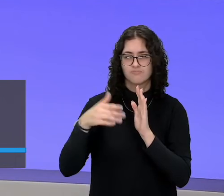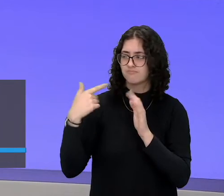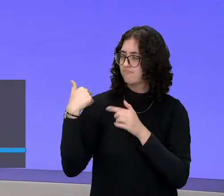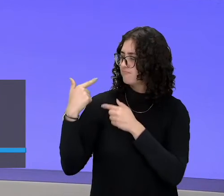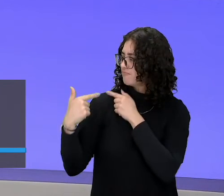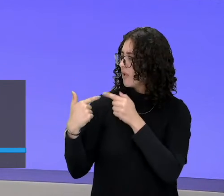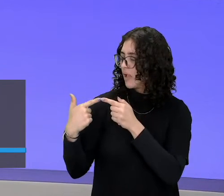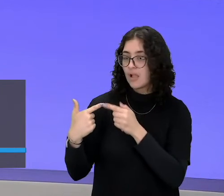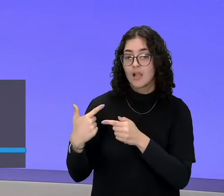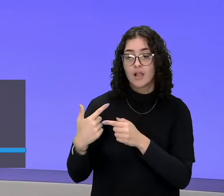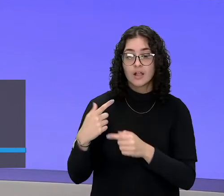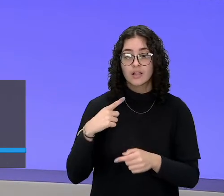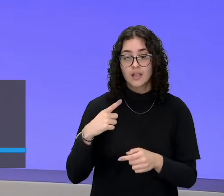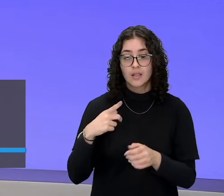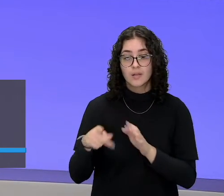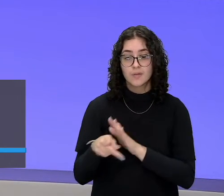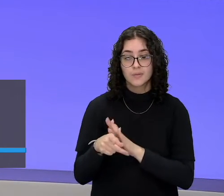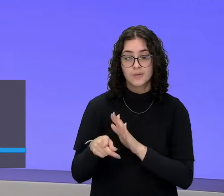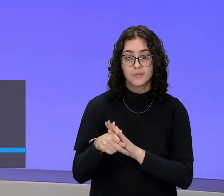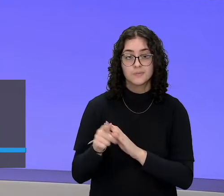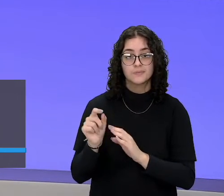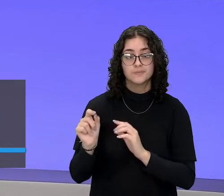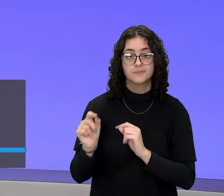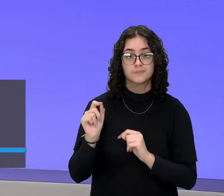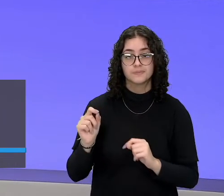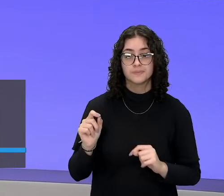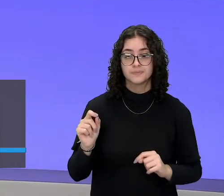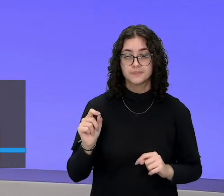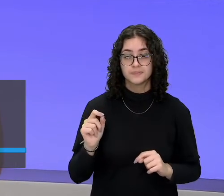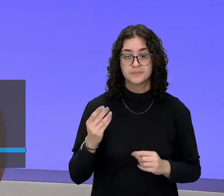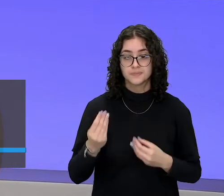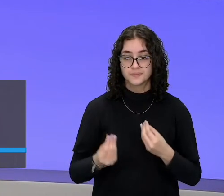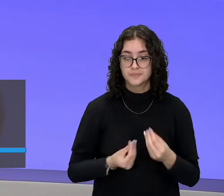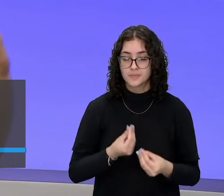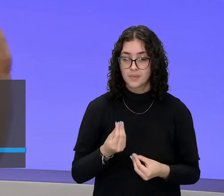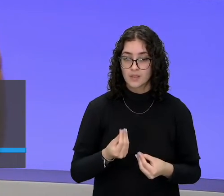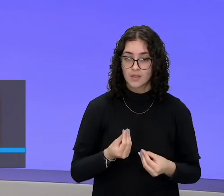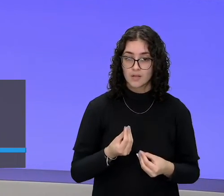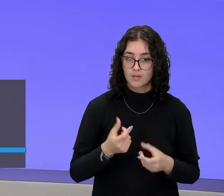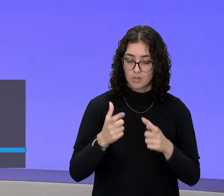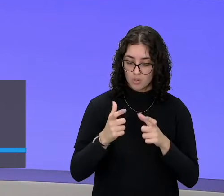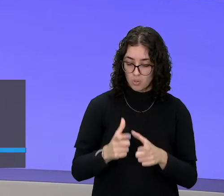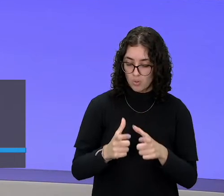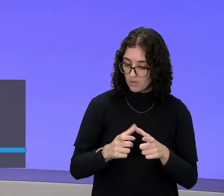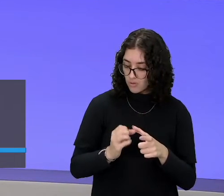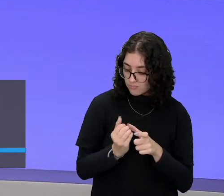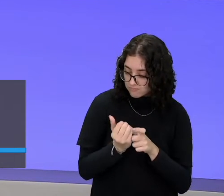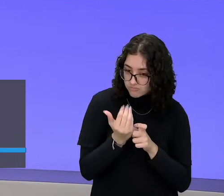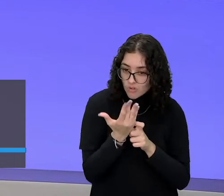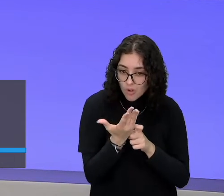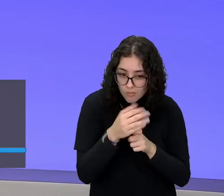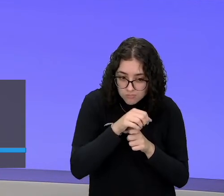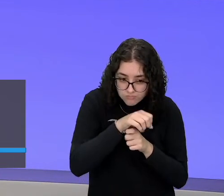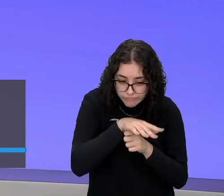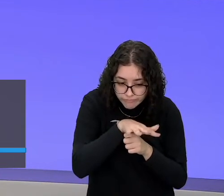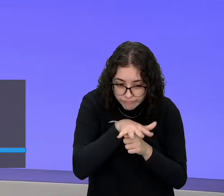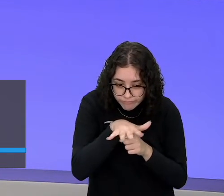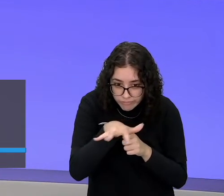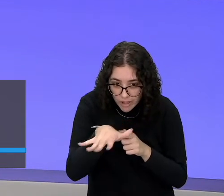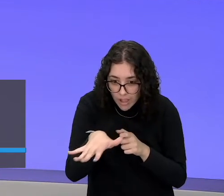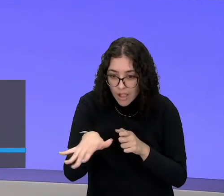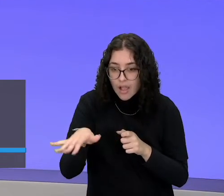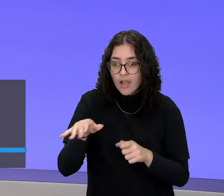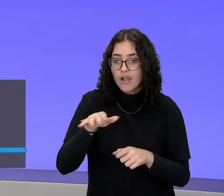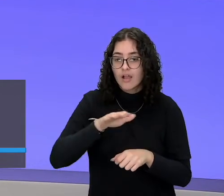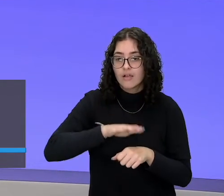já começam a fazer um trabalho, inclusive, de levar para fora dessa região, fora desse território, aquilo que está sendo